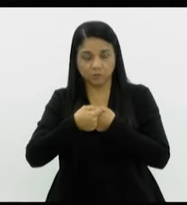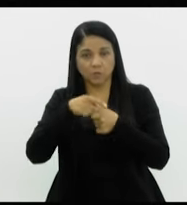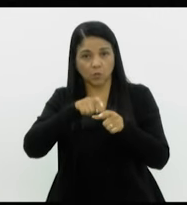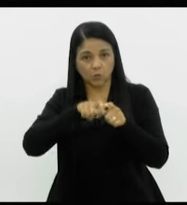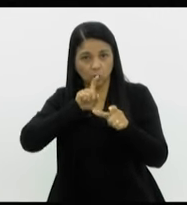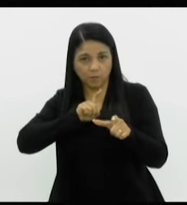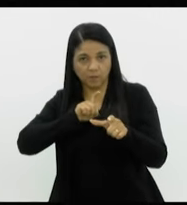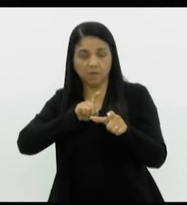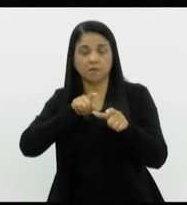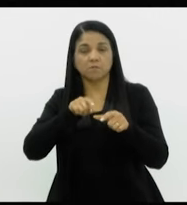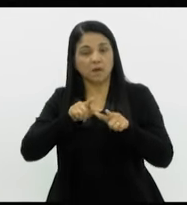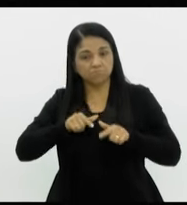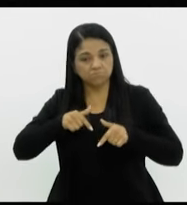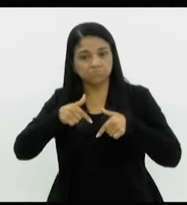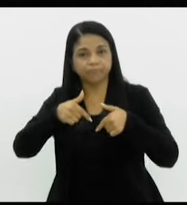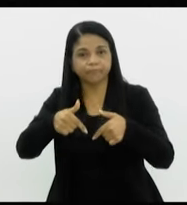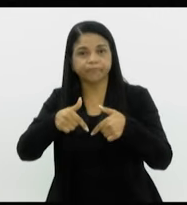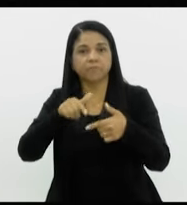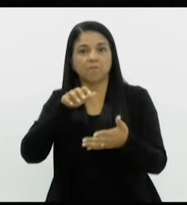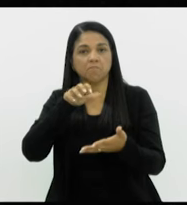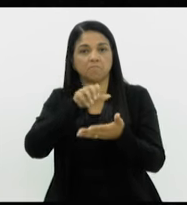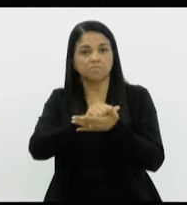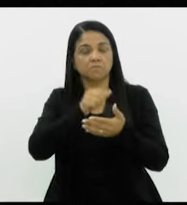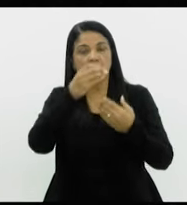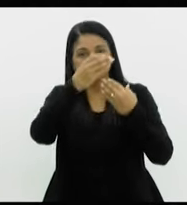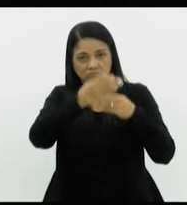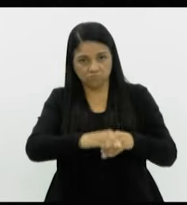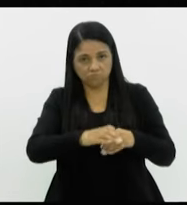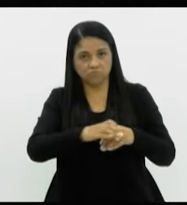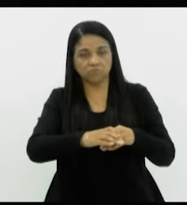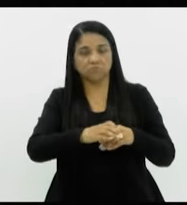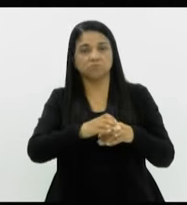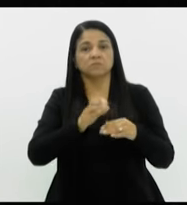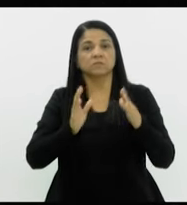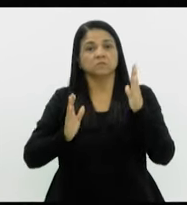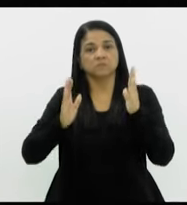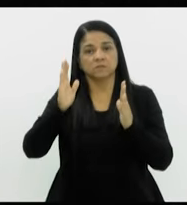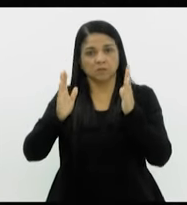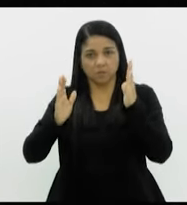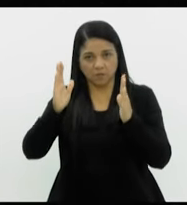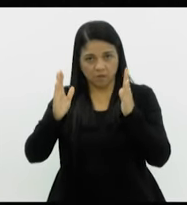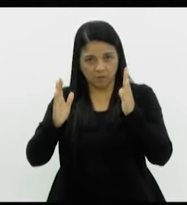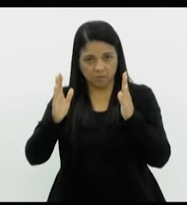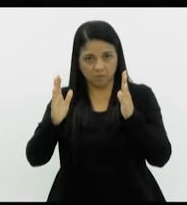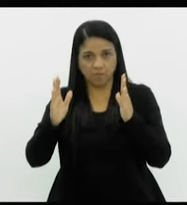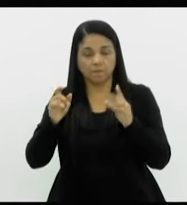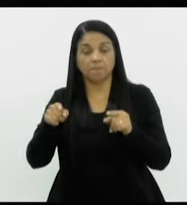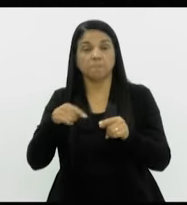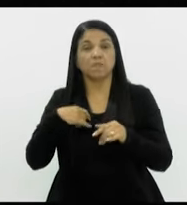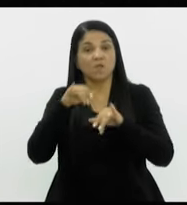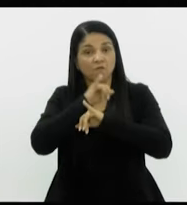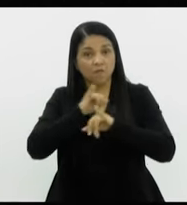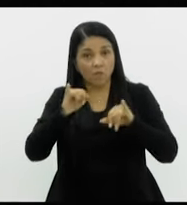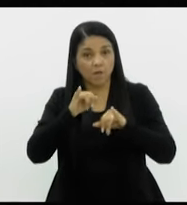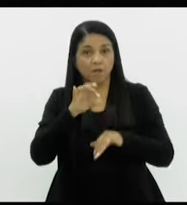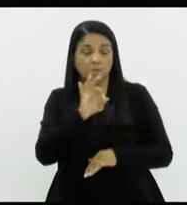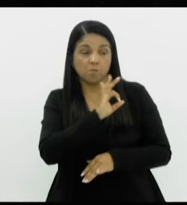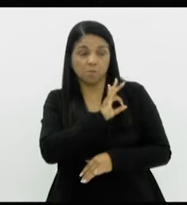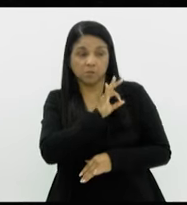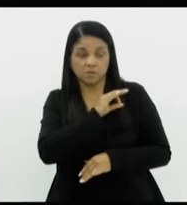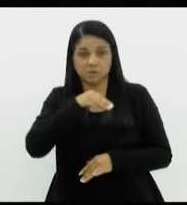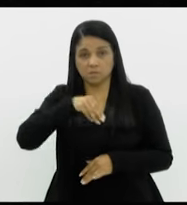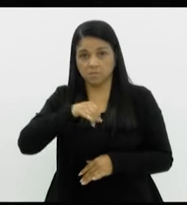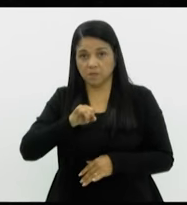a efetivação de concursados temporários. E eu quero informar para vocês que os policiais militares